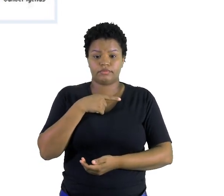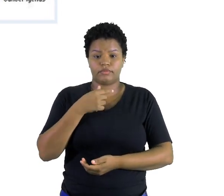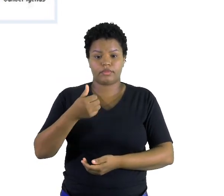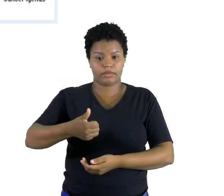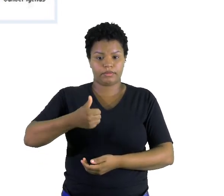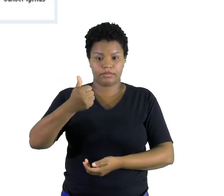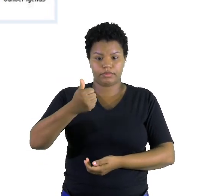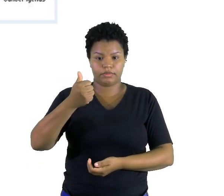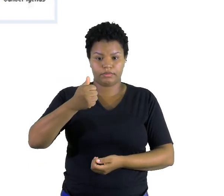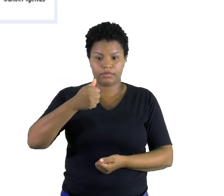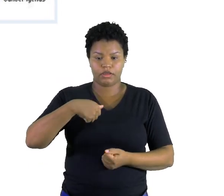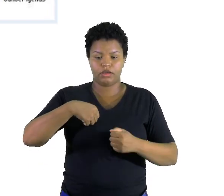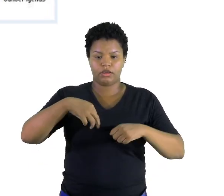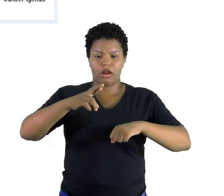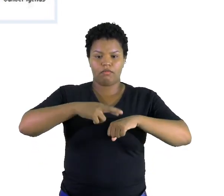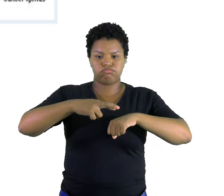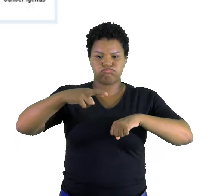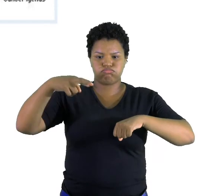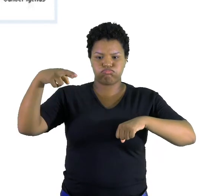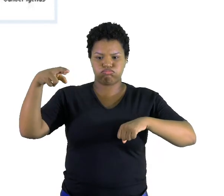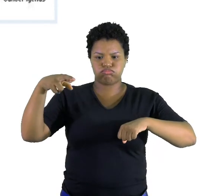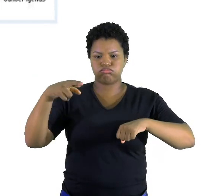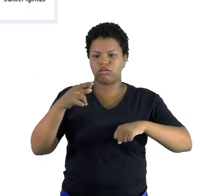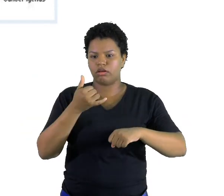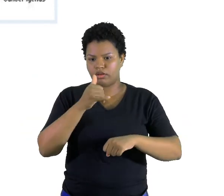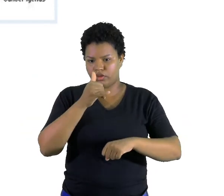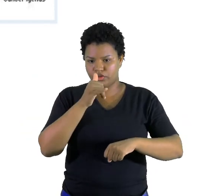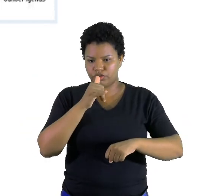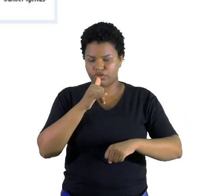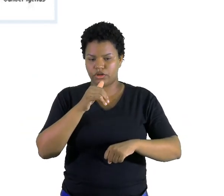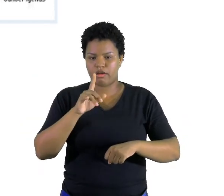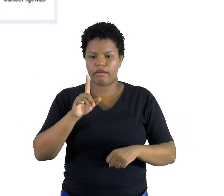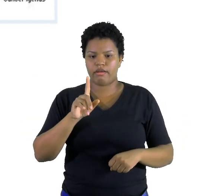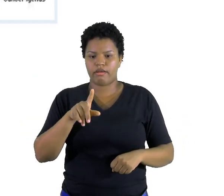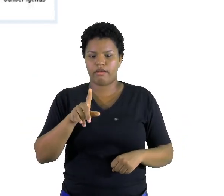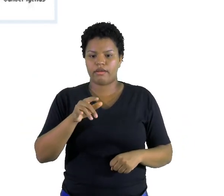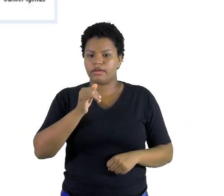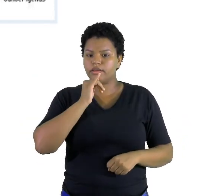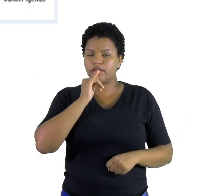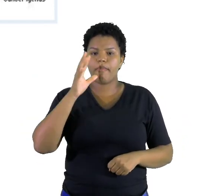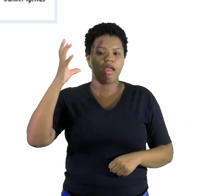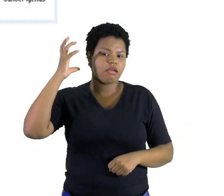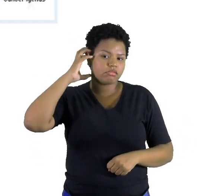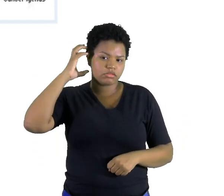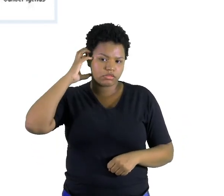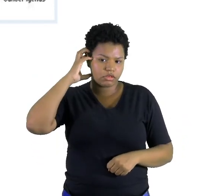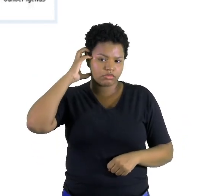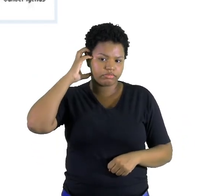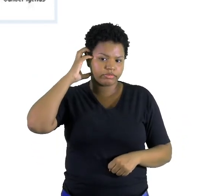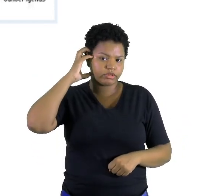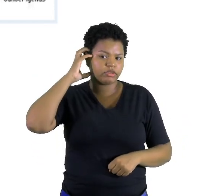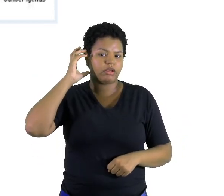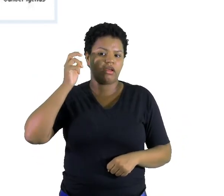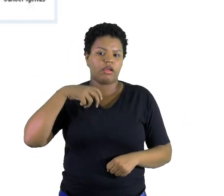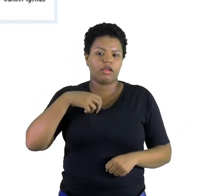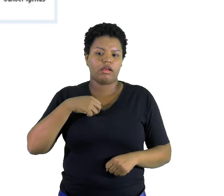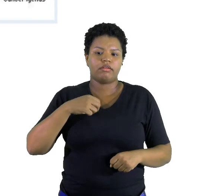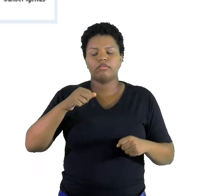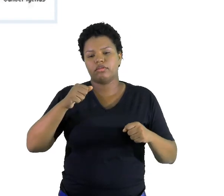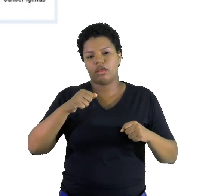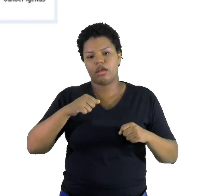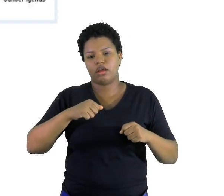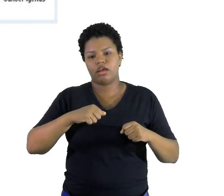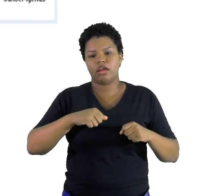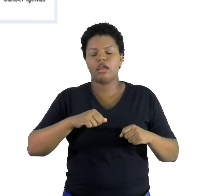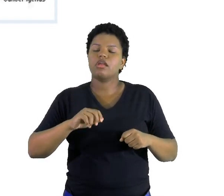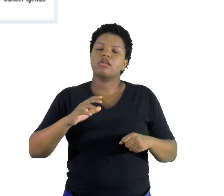radiação eletromagnética que a gente tem de exemplo é aquela do rádio, né? Que é usada de transmissão de rádio e